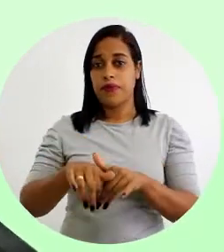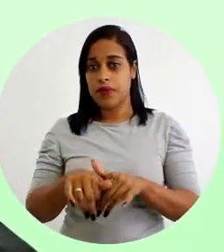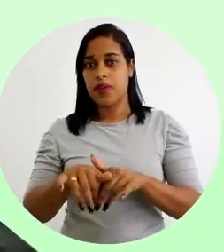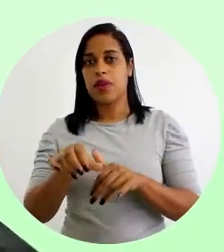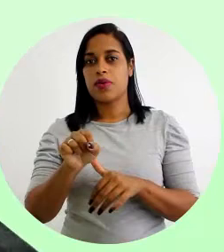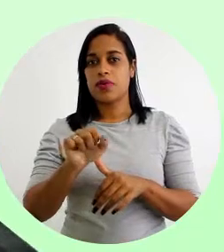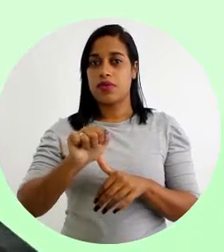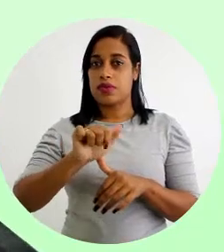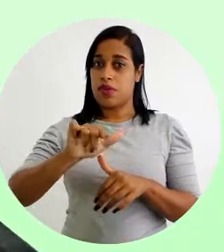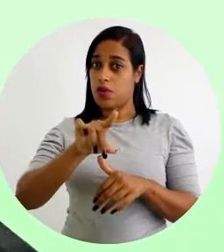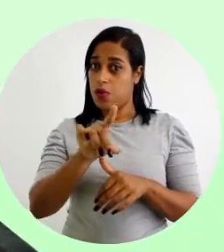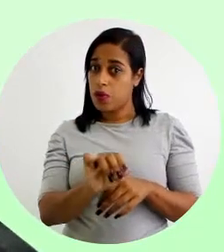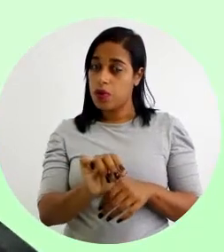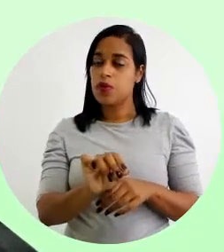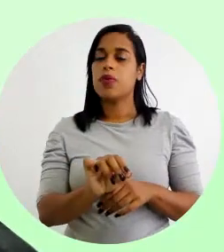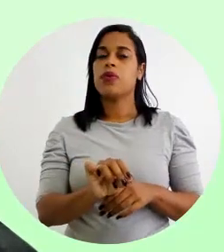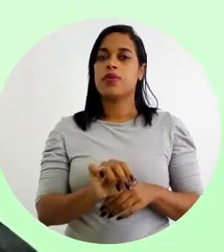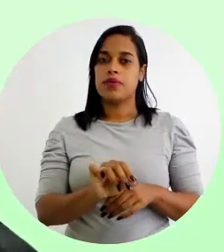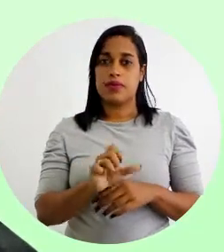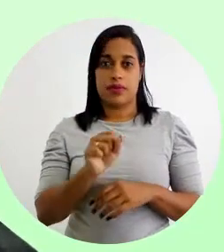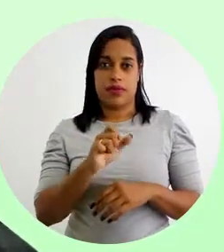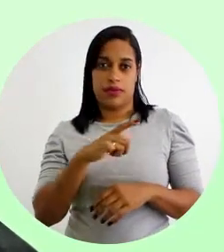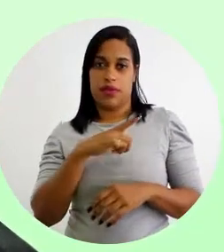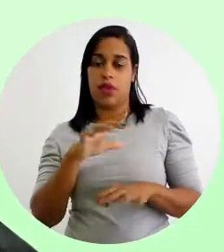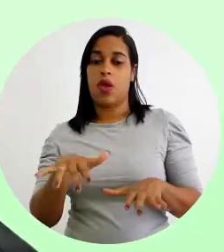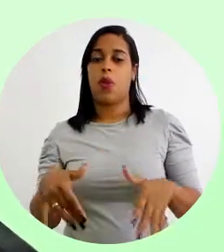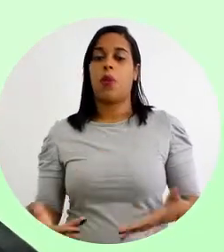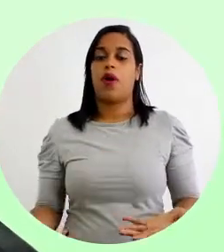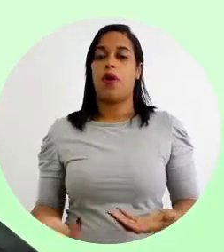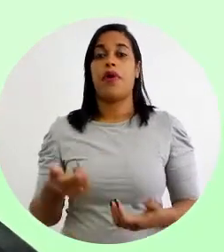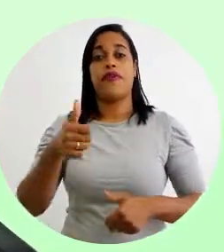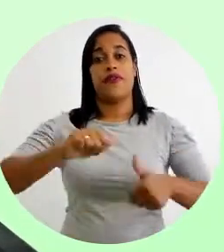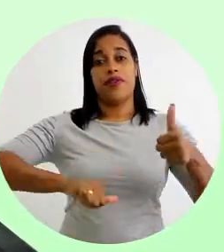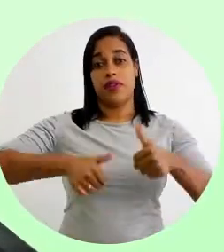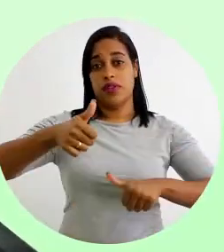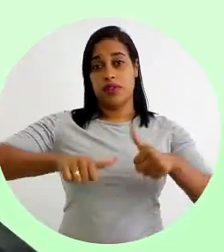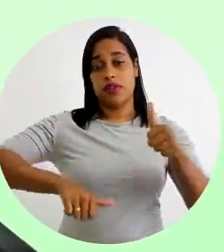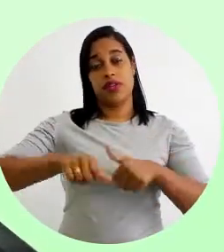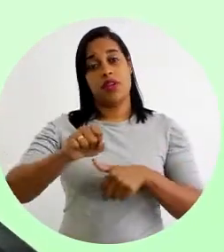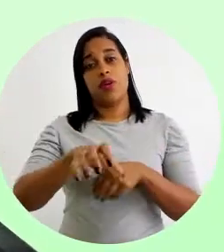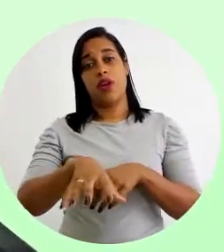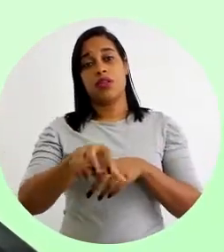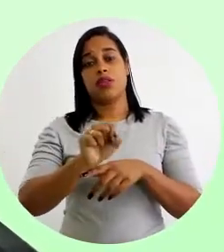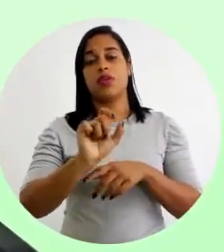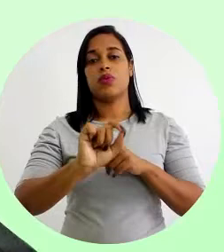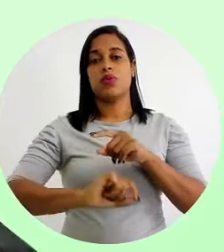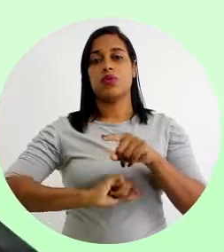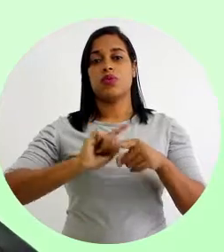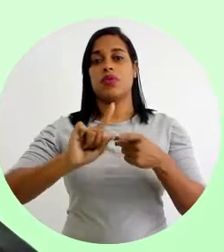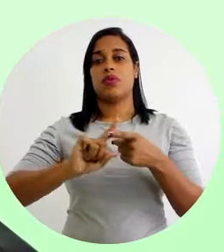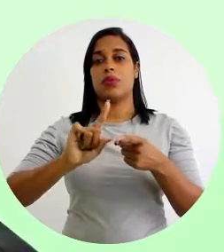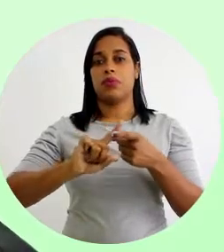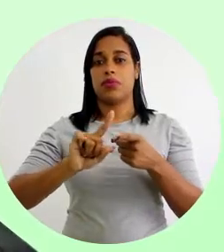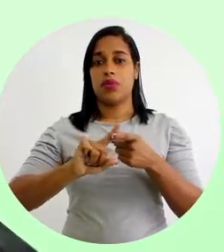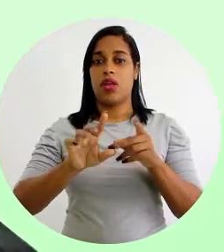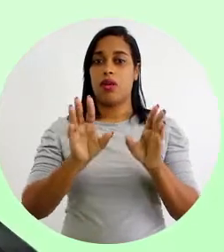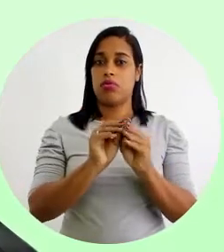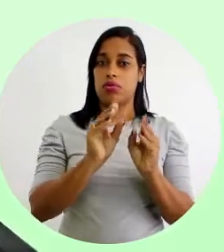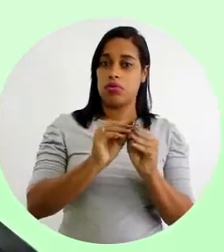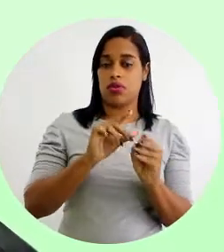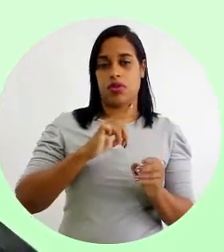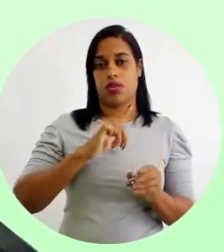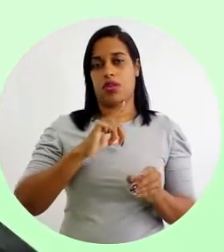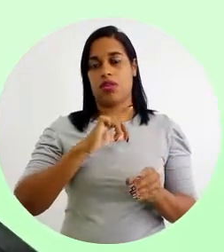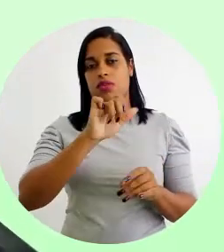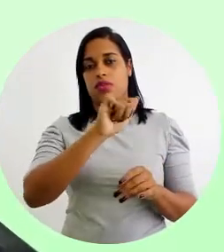no final da conta corrente, qual o saldo existente na conta corrente, verificar o saldo também do extrato